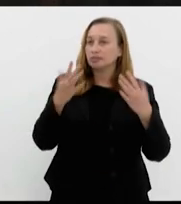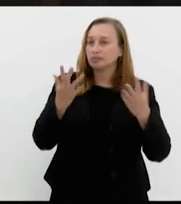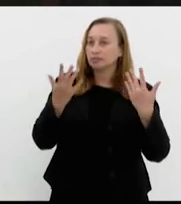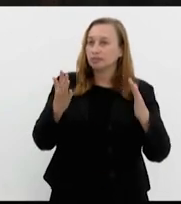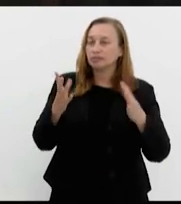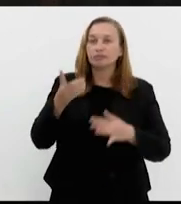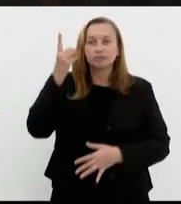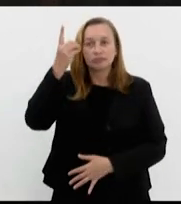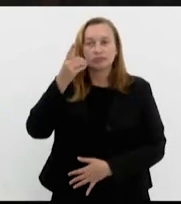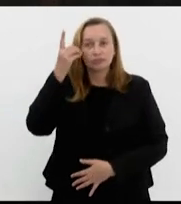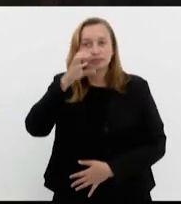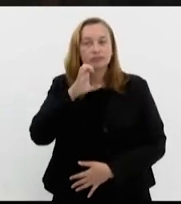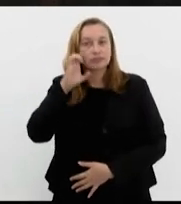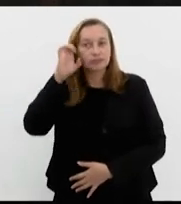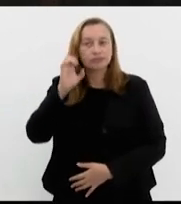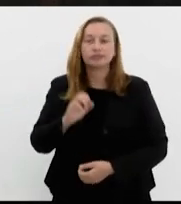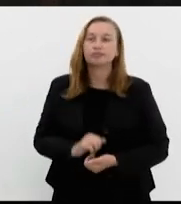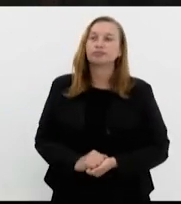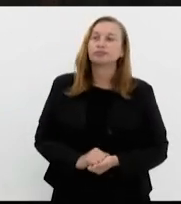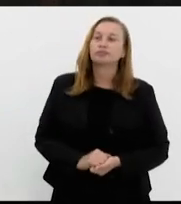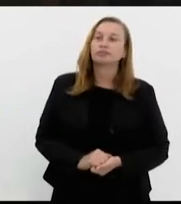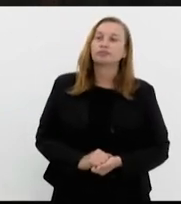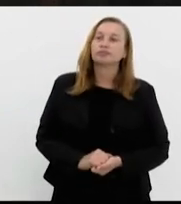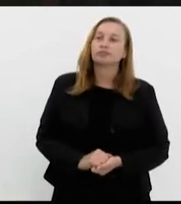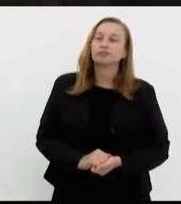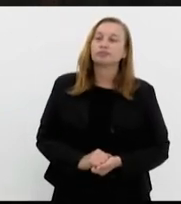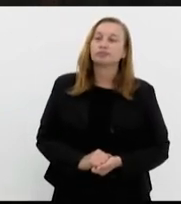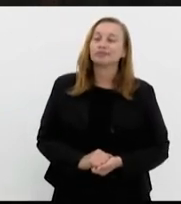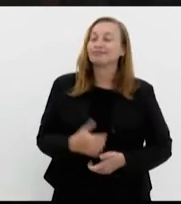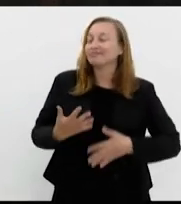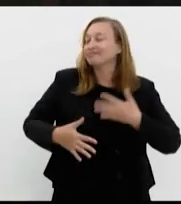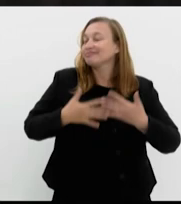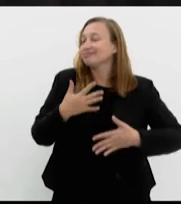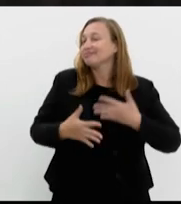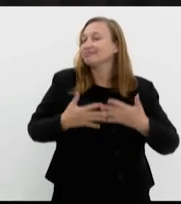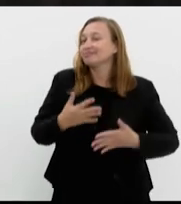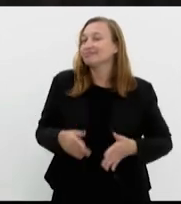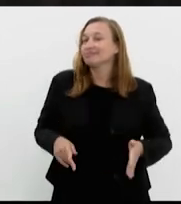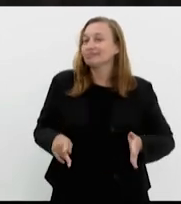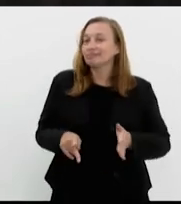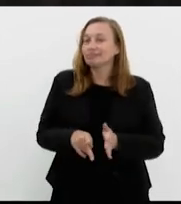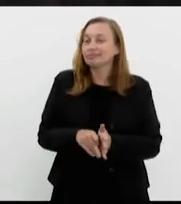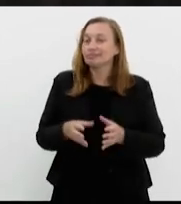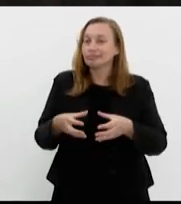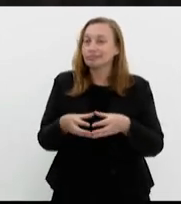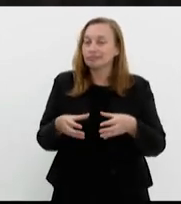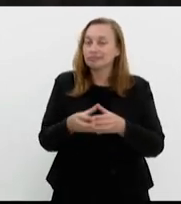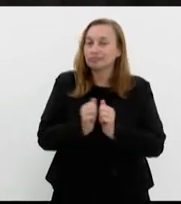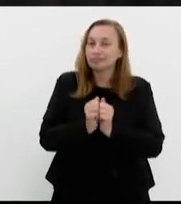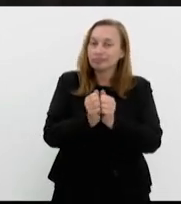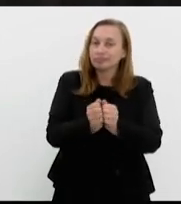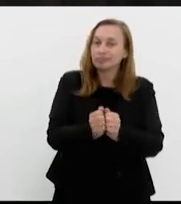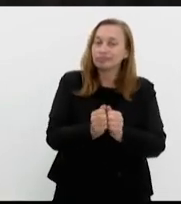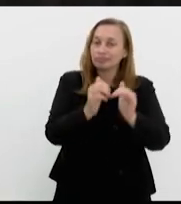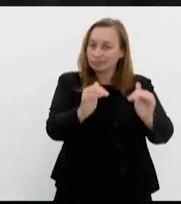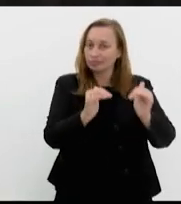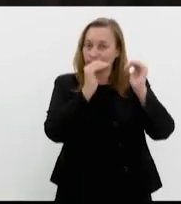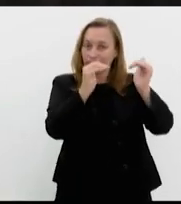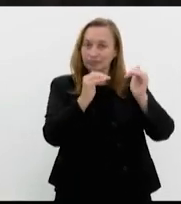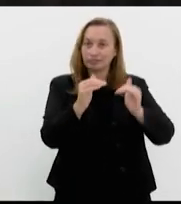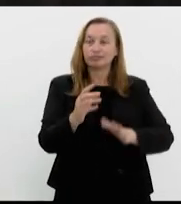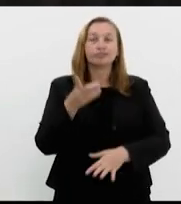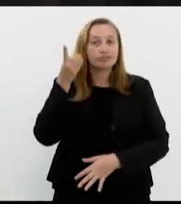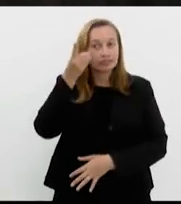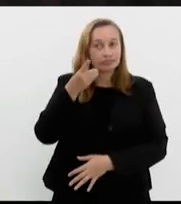deputada Élica Takimoto, dizer que é uma alegria fazer parte dessa bancada junto com Vossa Excelência. Obrigada, deputada. E que a